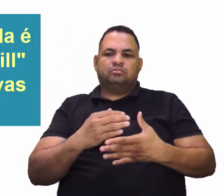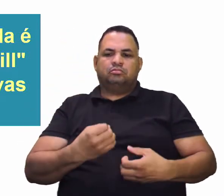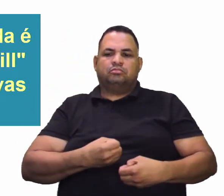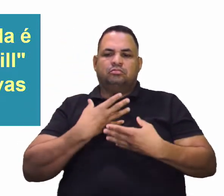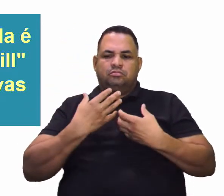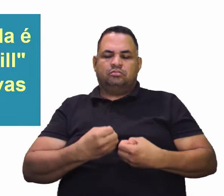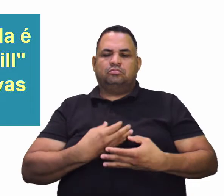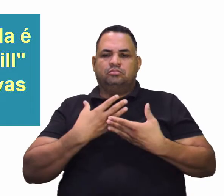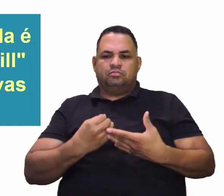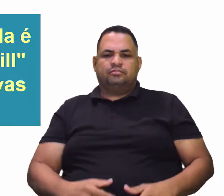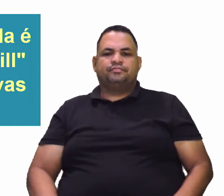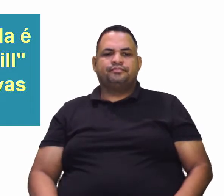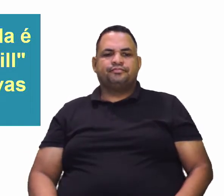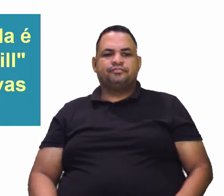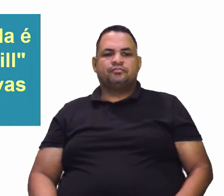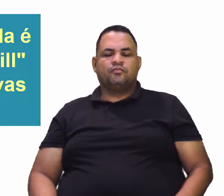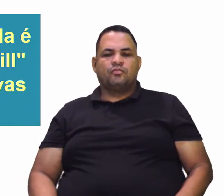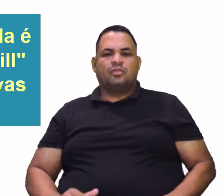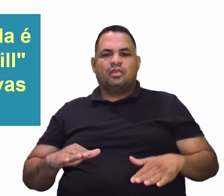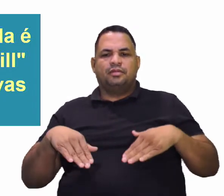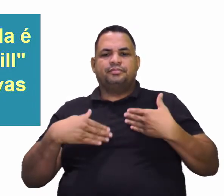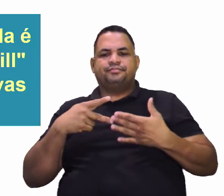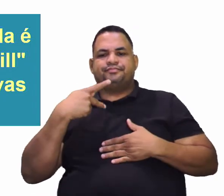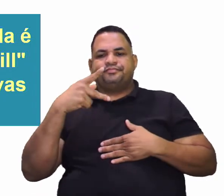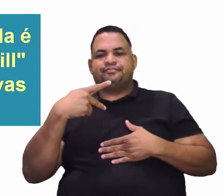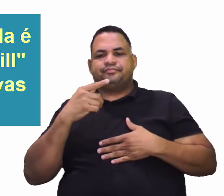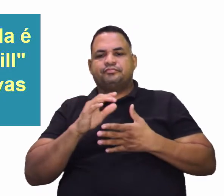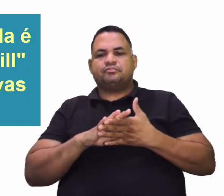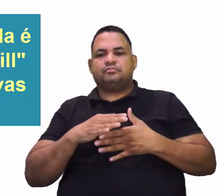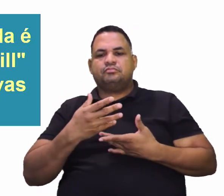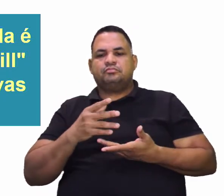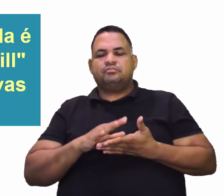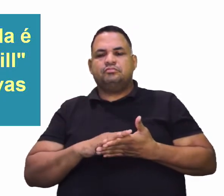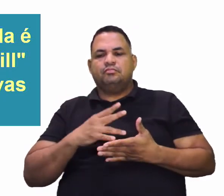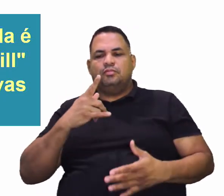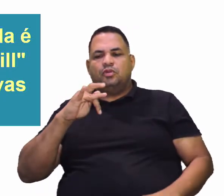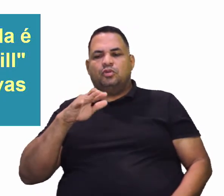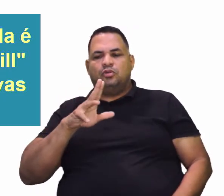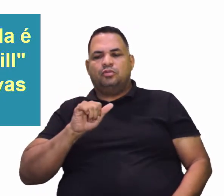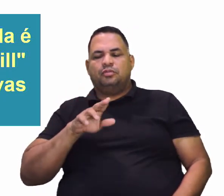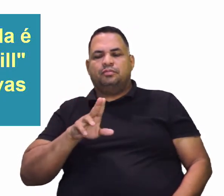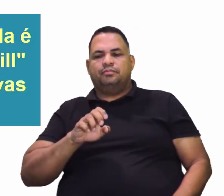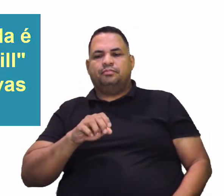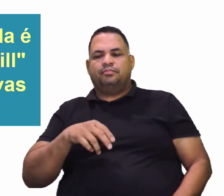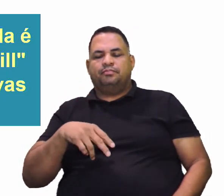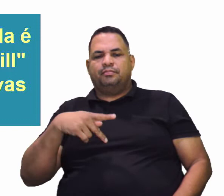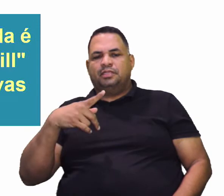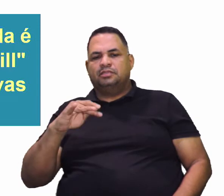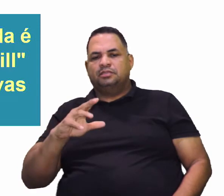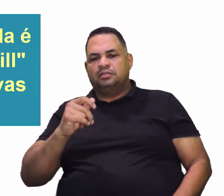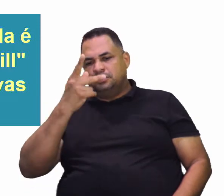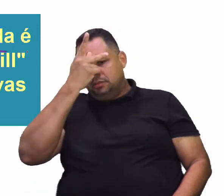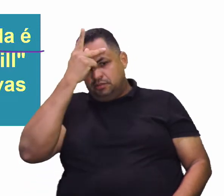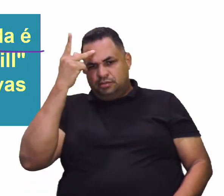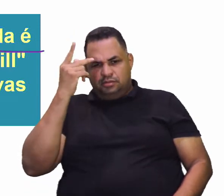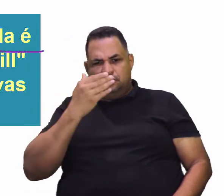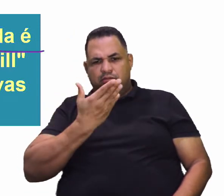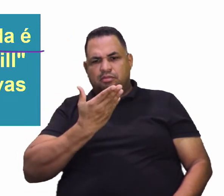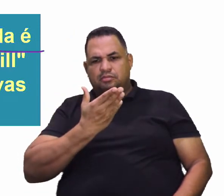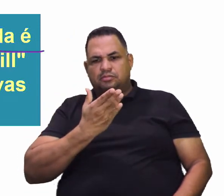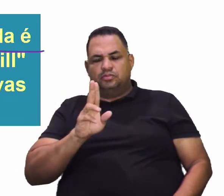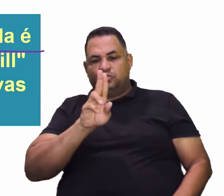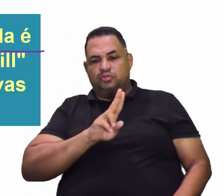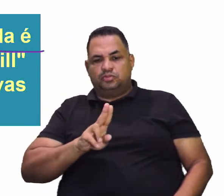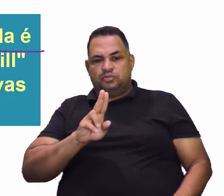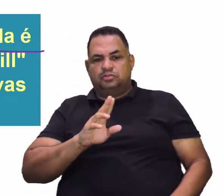poesia, tá? Quando se trata desses outros pronomes pessoais. O termo shall está em desuso, mas ainda